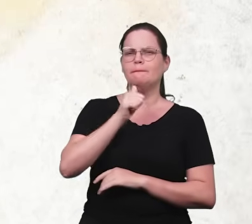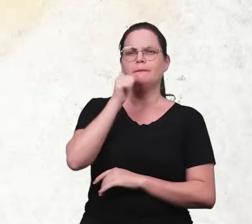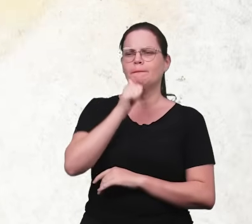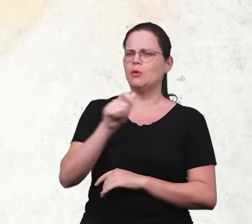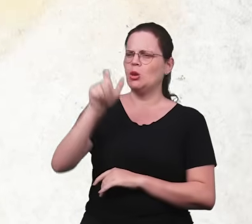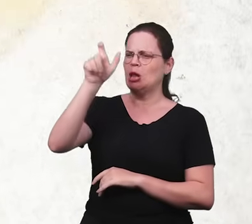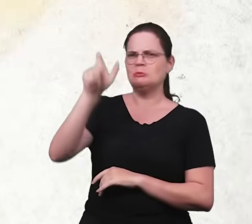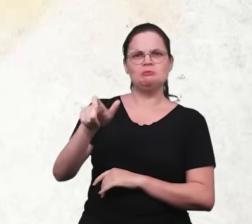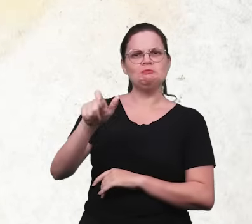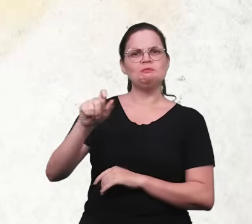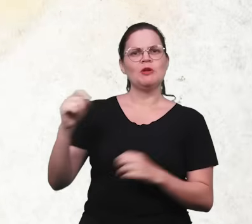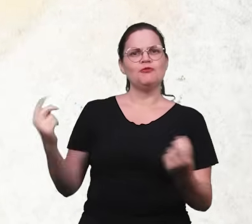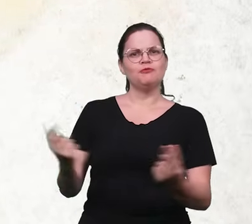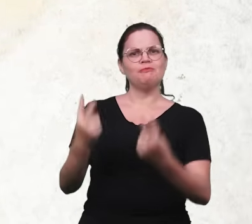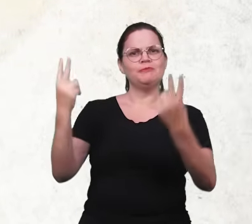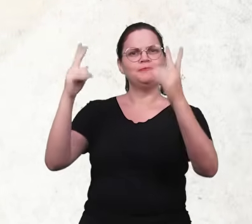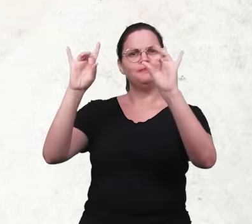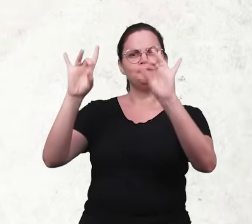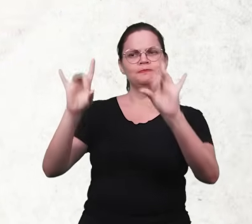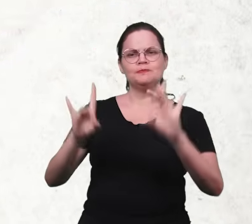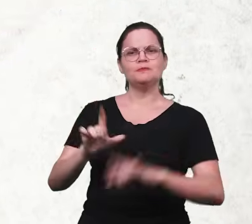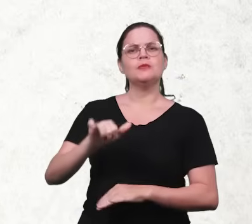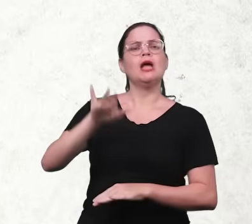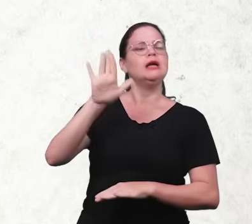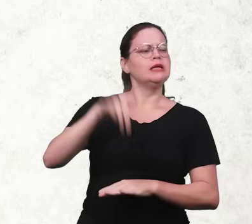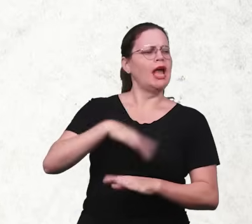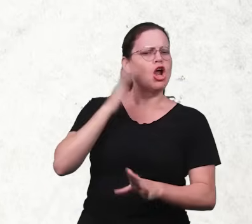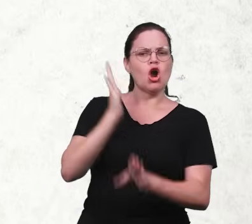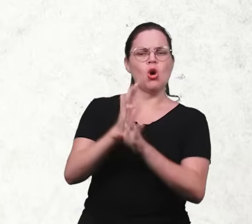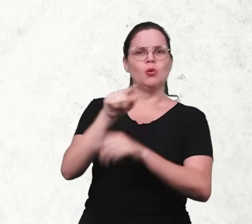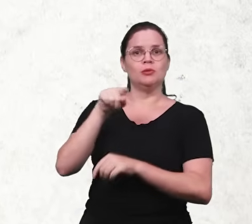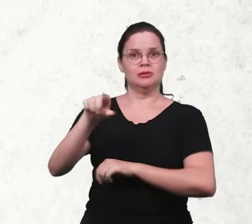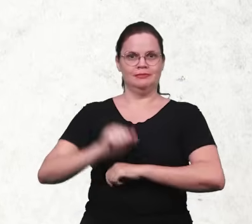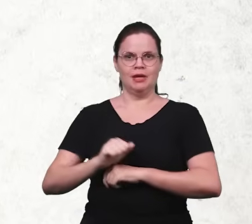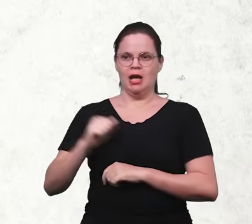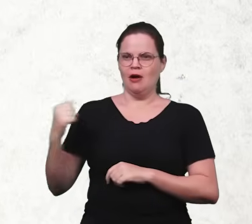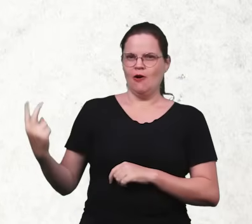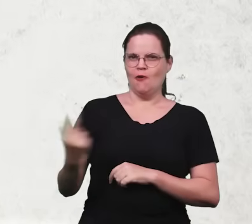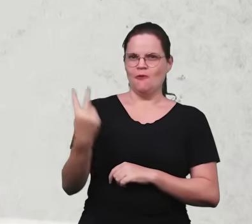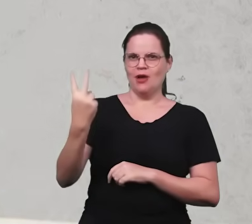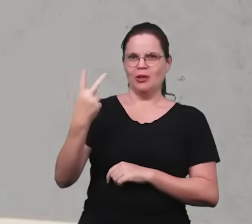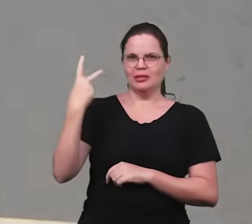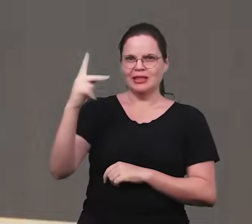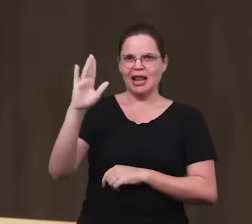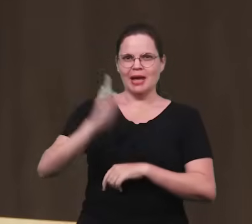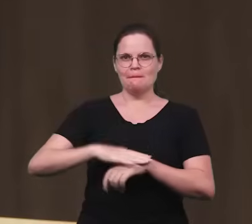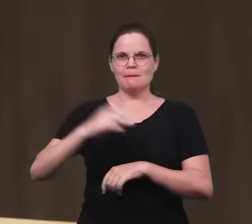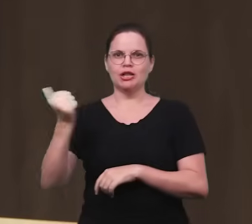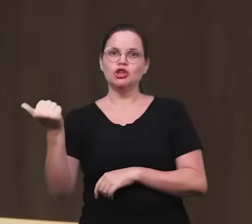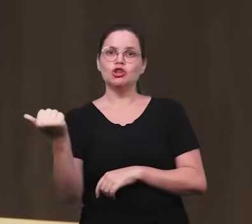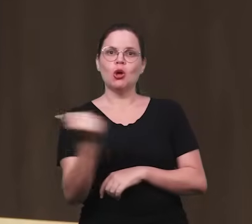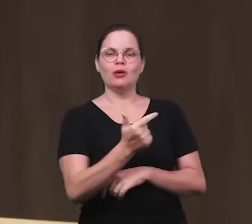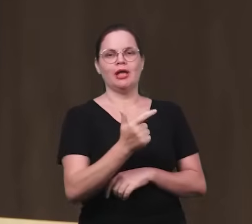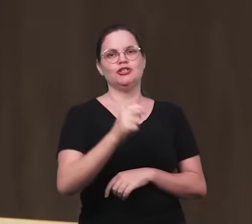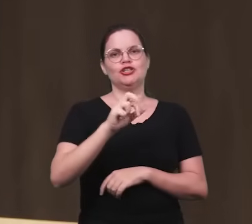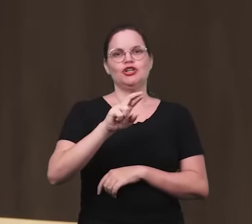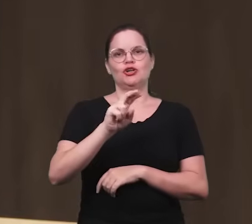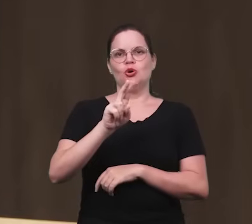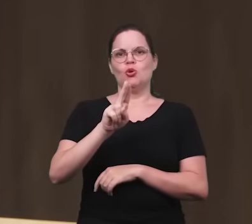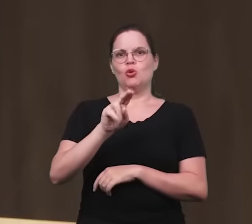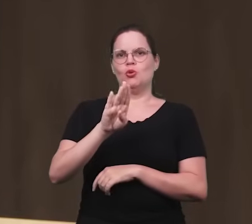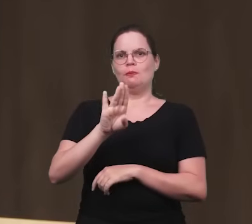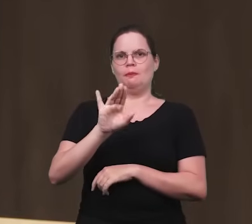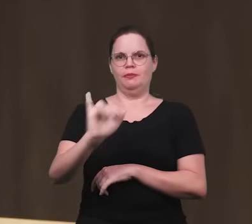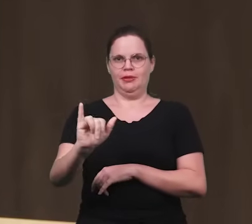a achará? O seu valor muito excede o de rubis. Quando nós lemos esse